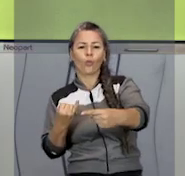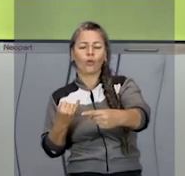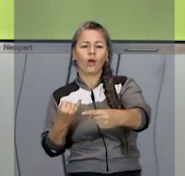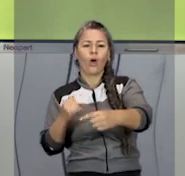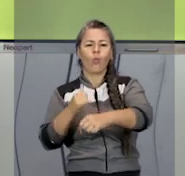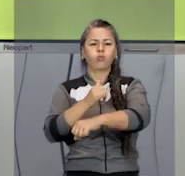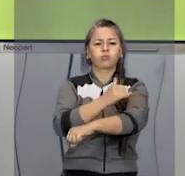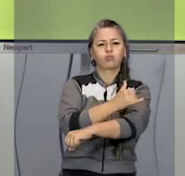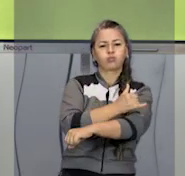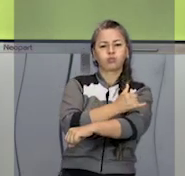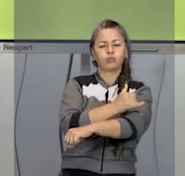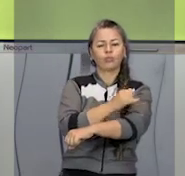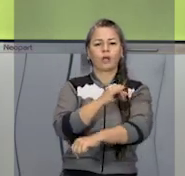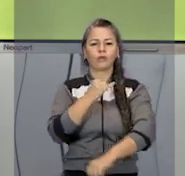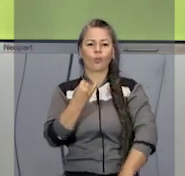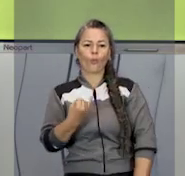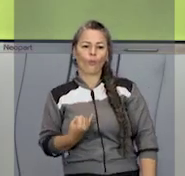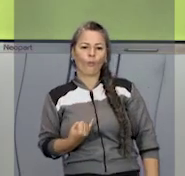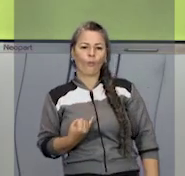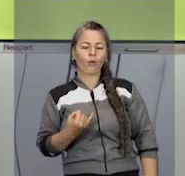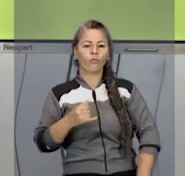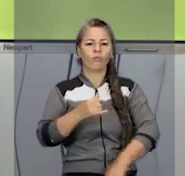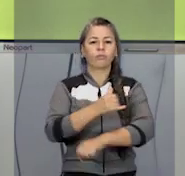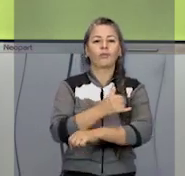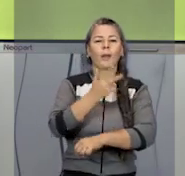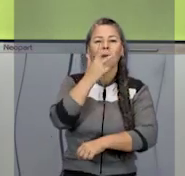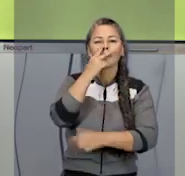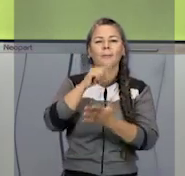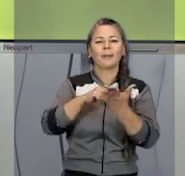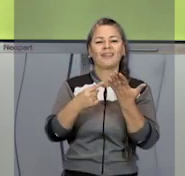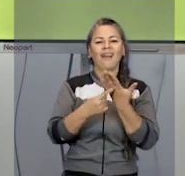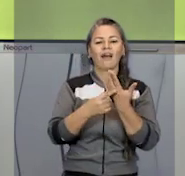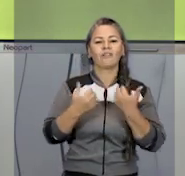Ele vai usar isso aqui. Vocês viram que a gente tem, né, que fazer essa